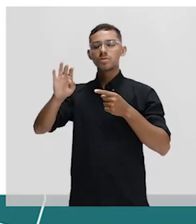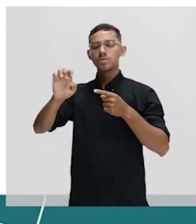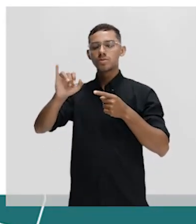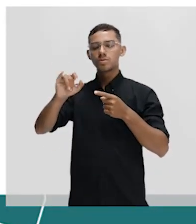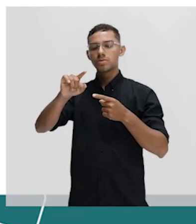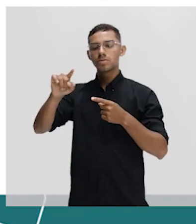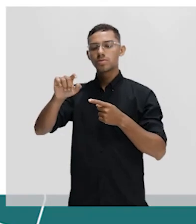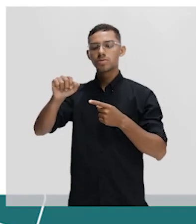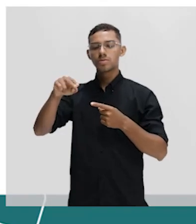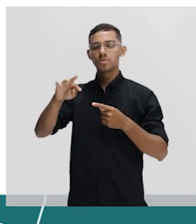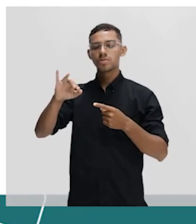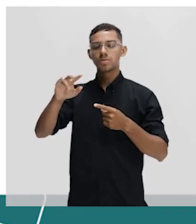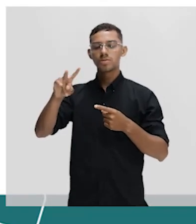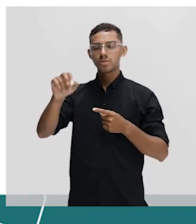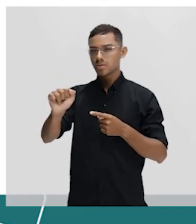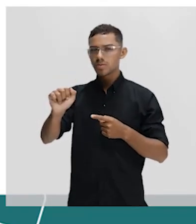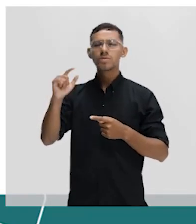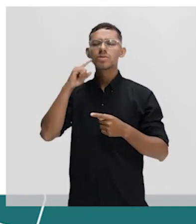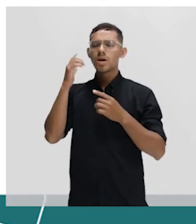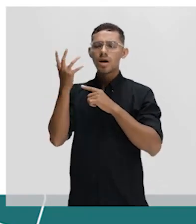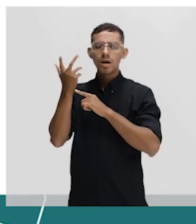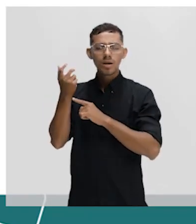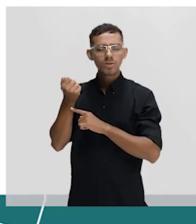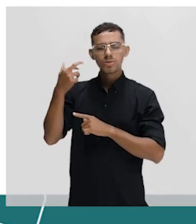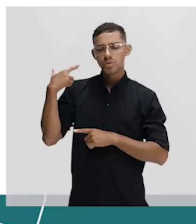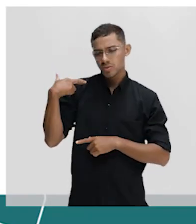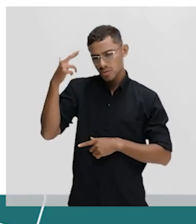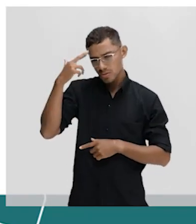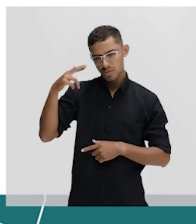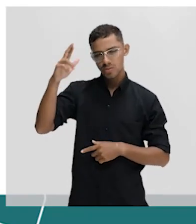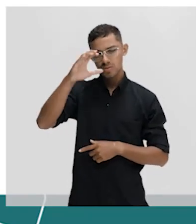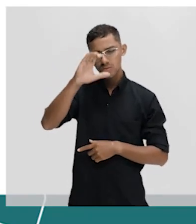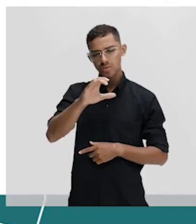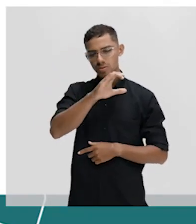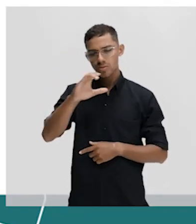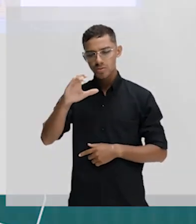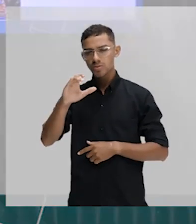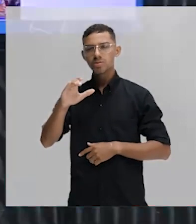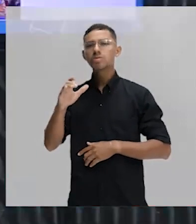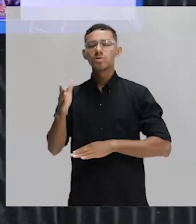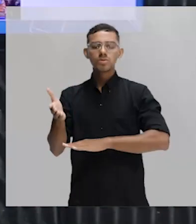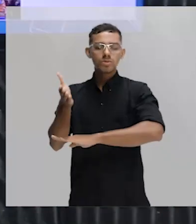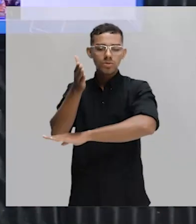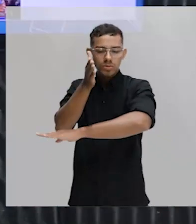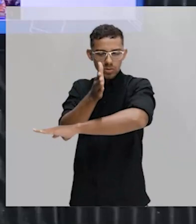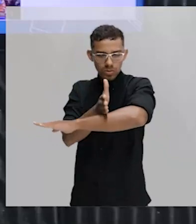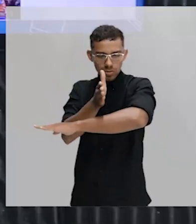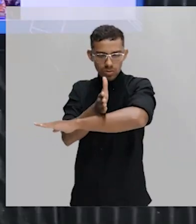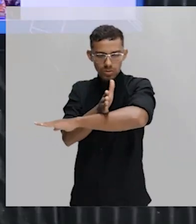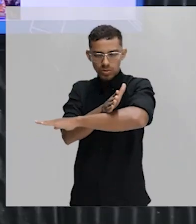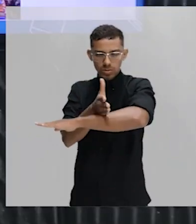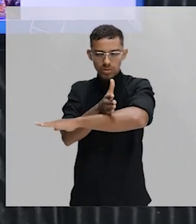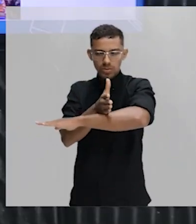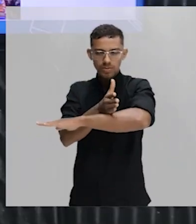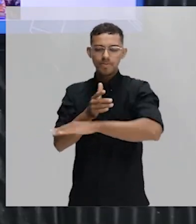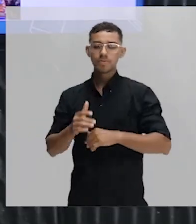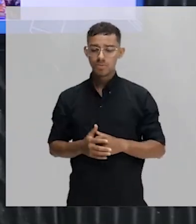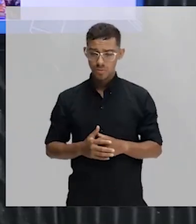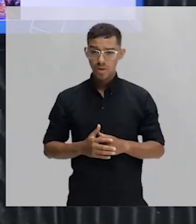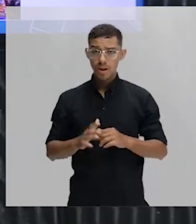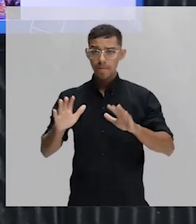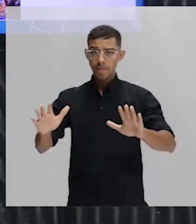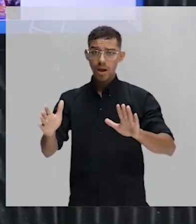dos viés da arte religiosa cristã durante a Idade Média. Só que para a gente entender a arte bizantina, a gente tem que primeiro